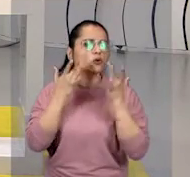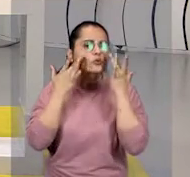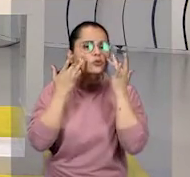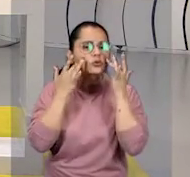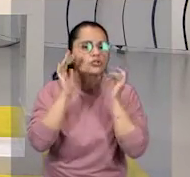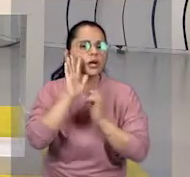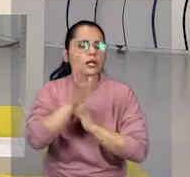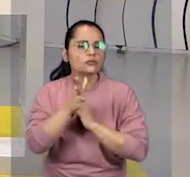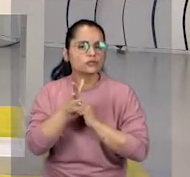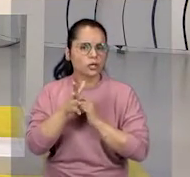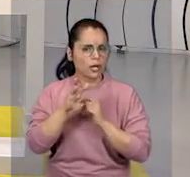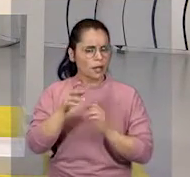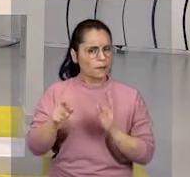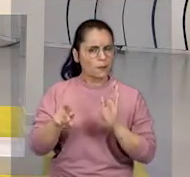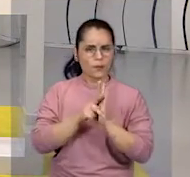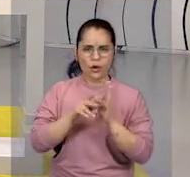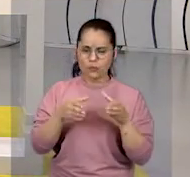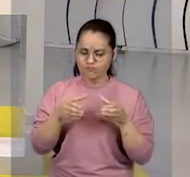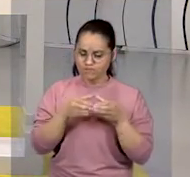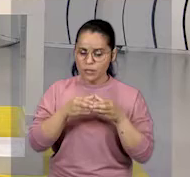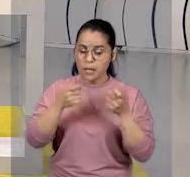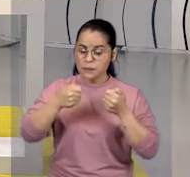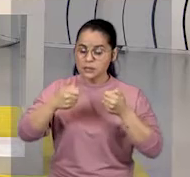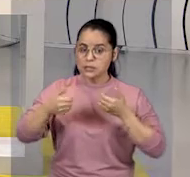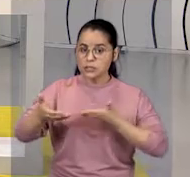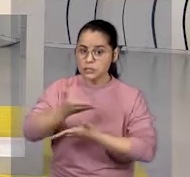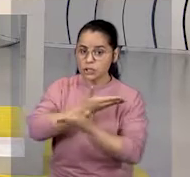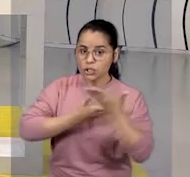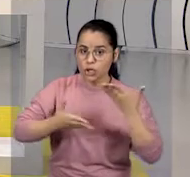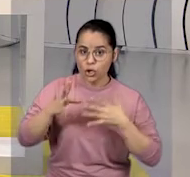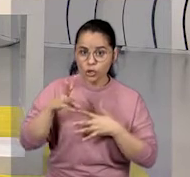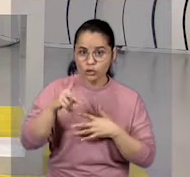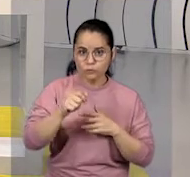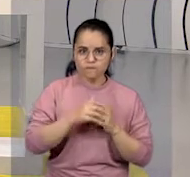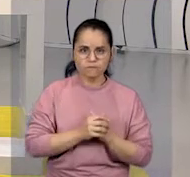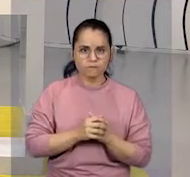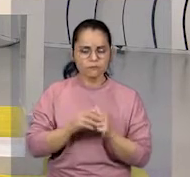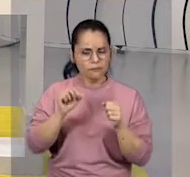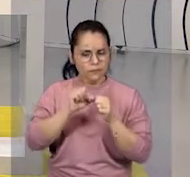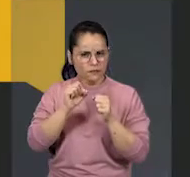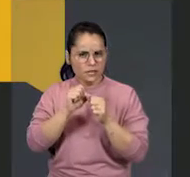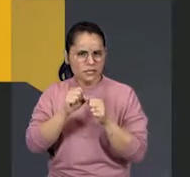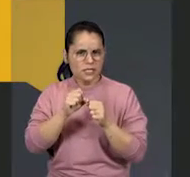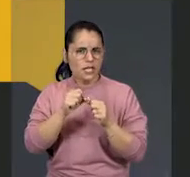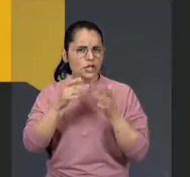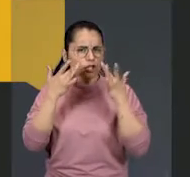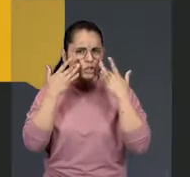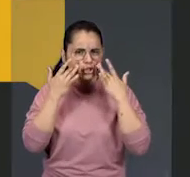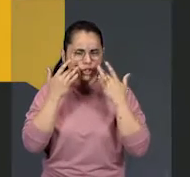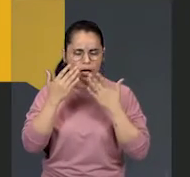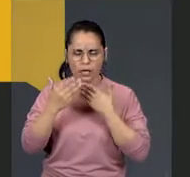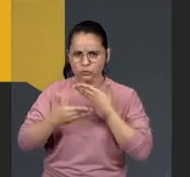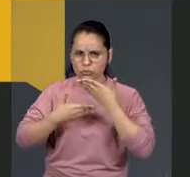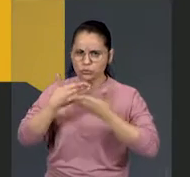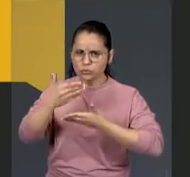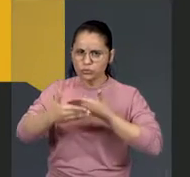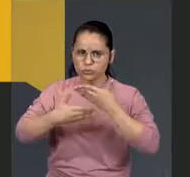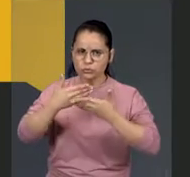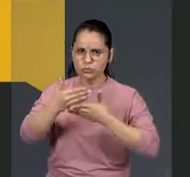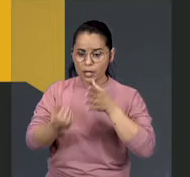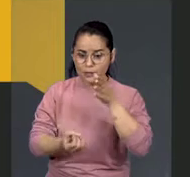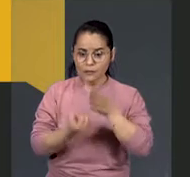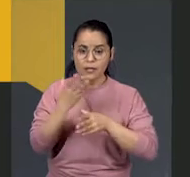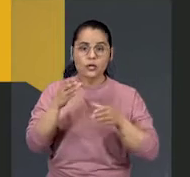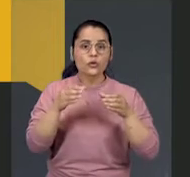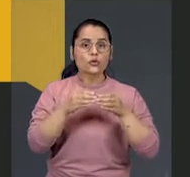trabalho de equipe que necessita da interação de todos. Fazer uma peça por meio do processo de criação